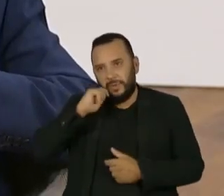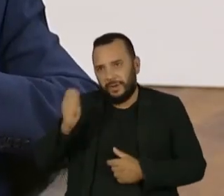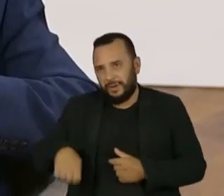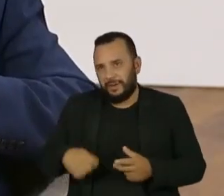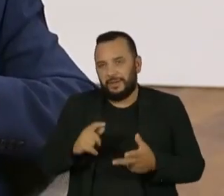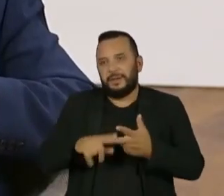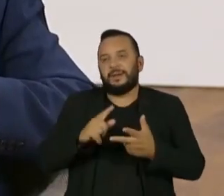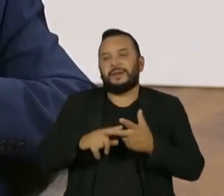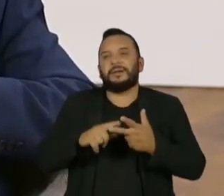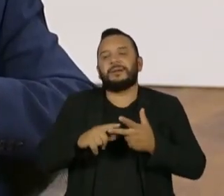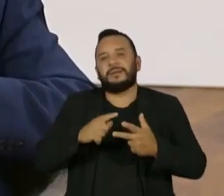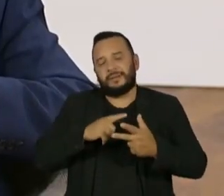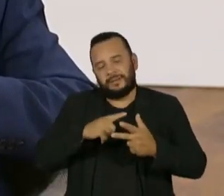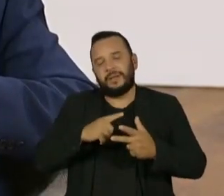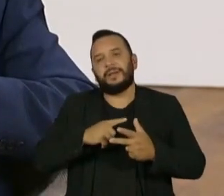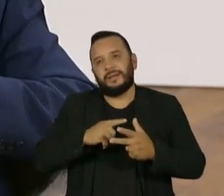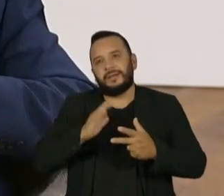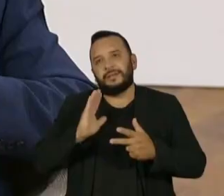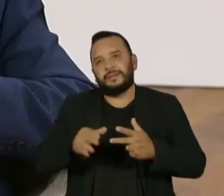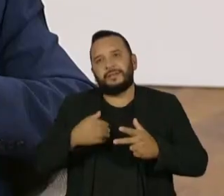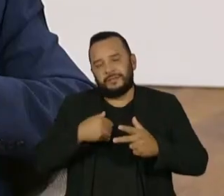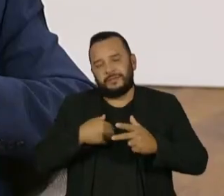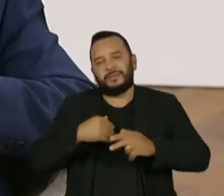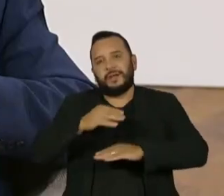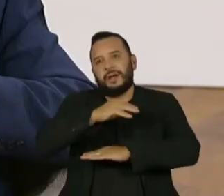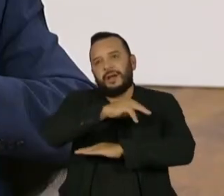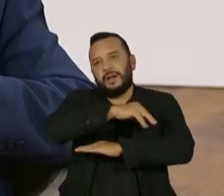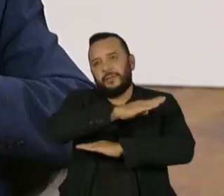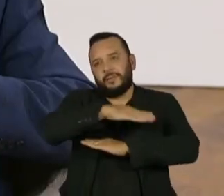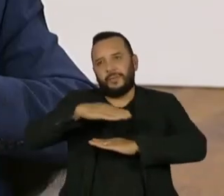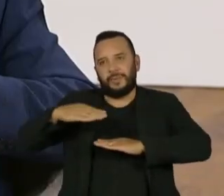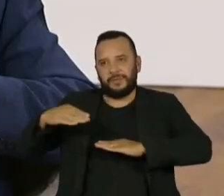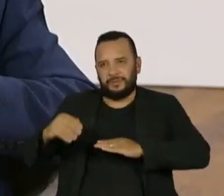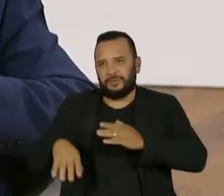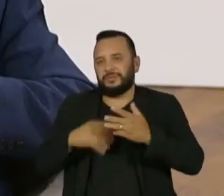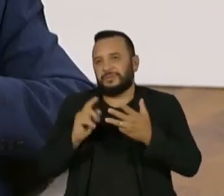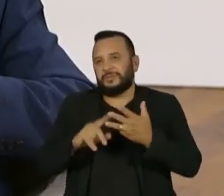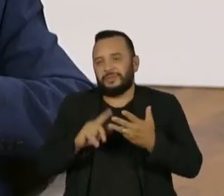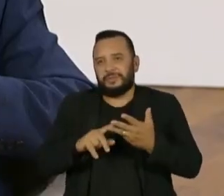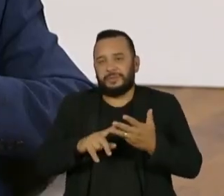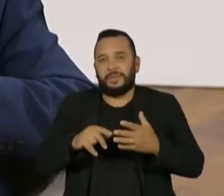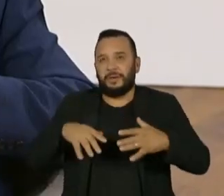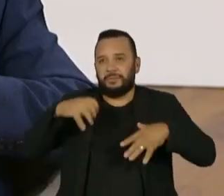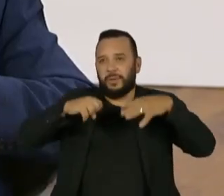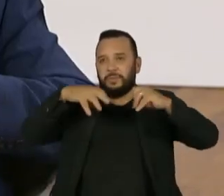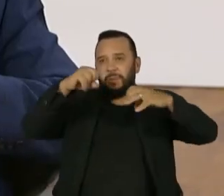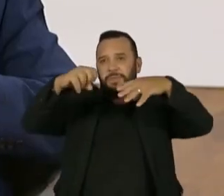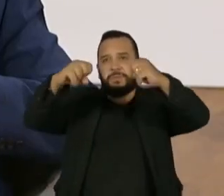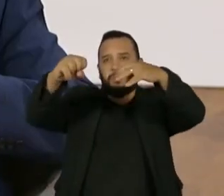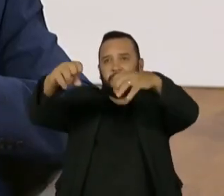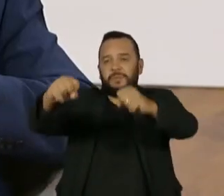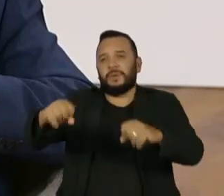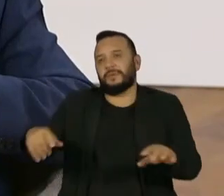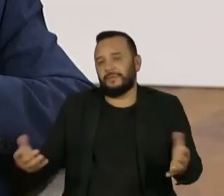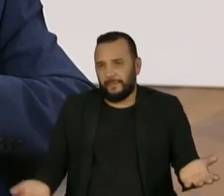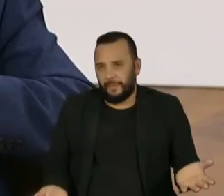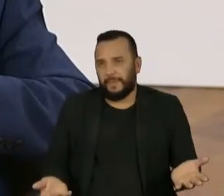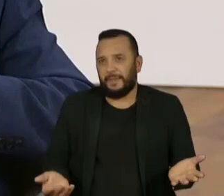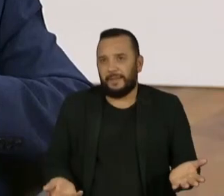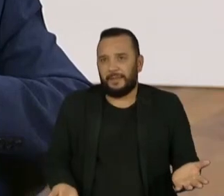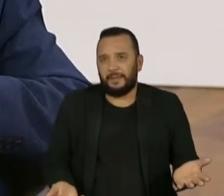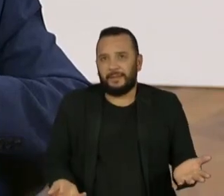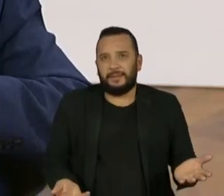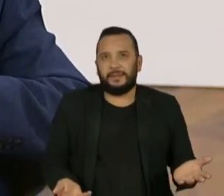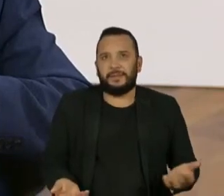com Brumadinho, mesmo com uma crise energética que foi a maior de 92 anos de crise de seca,